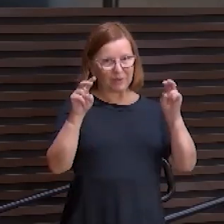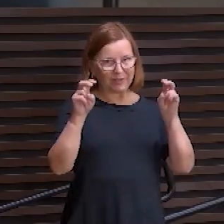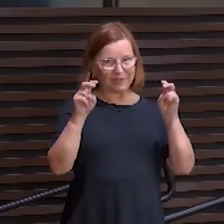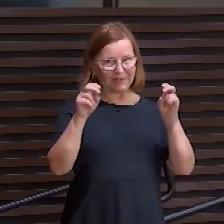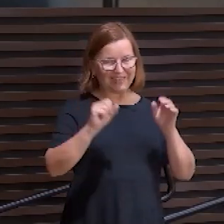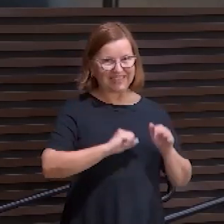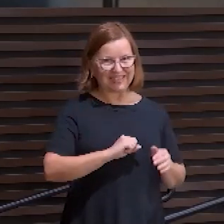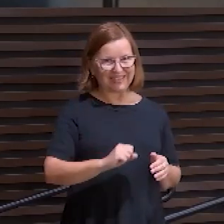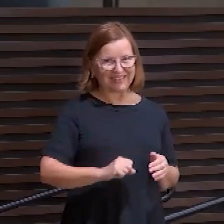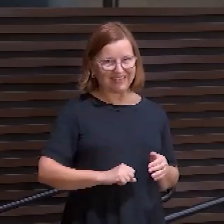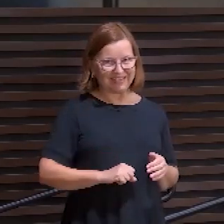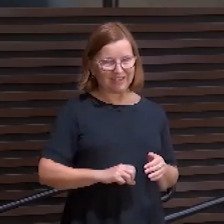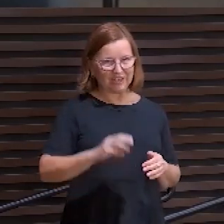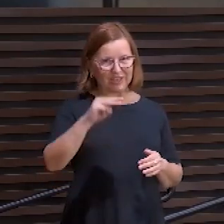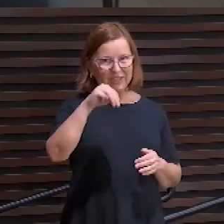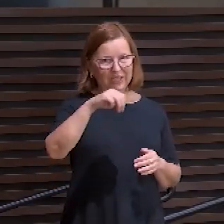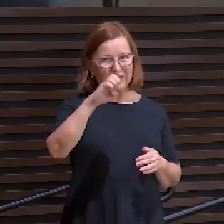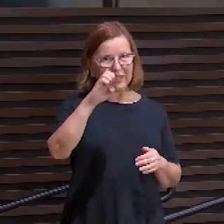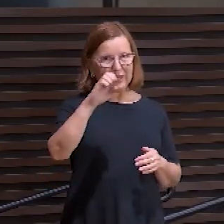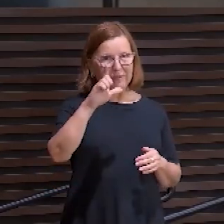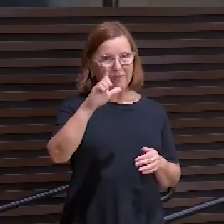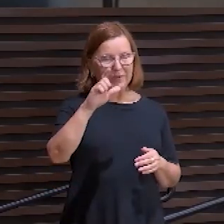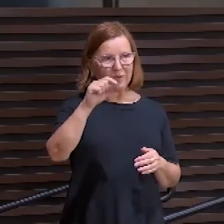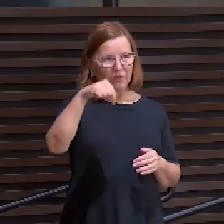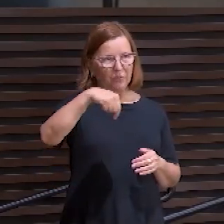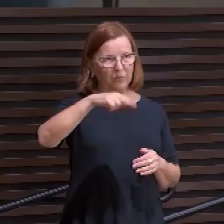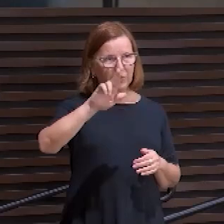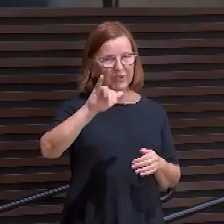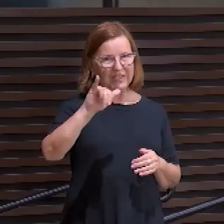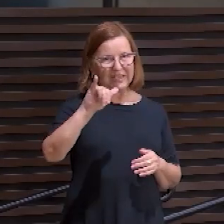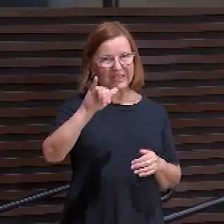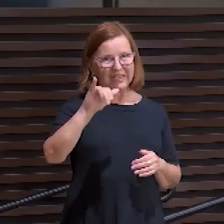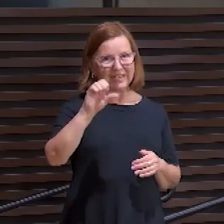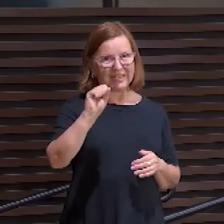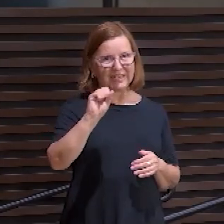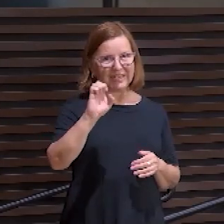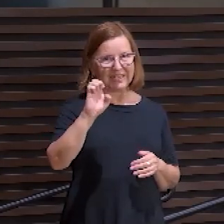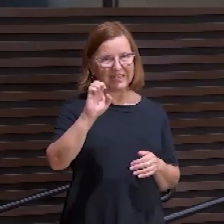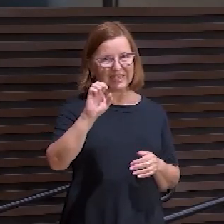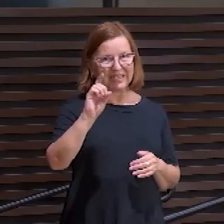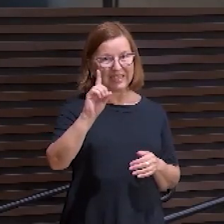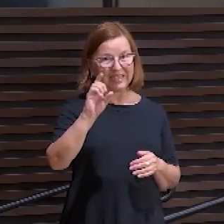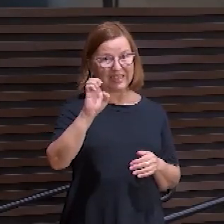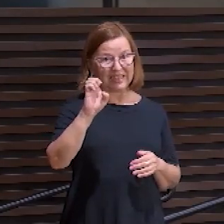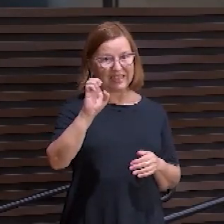do sacerdócio de Melquisedeque em Cristo, mas não pode.